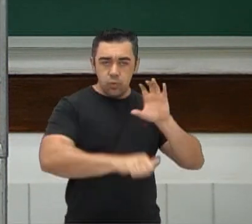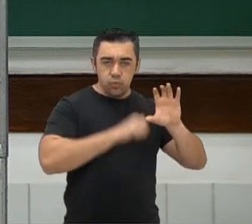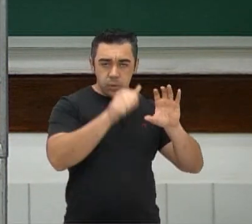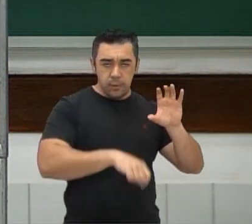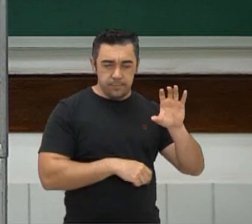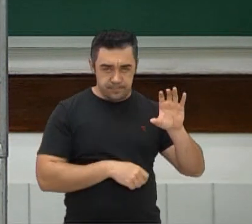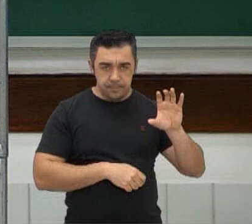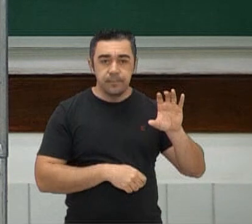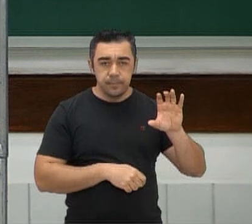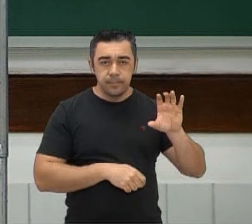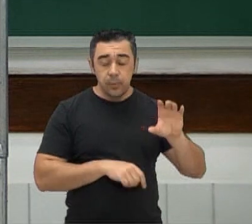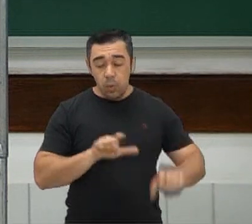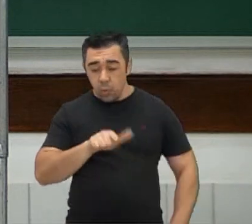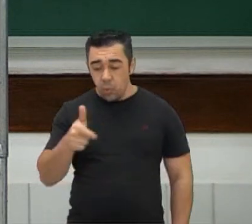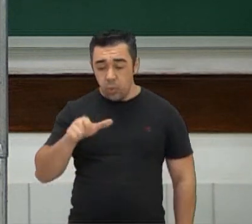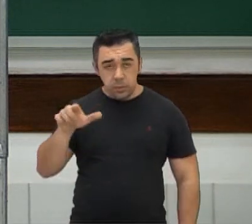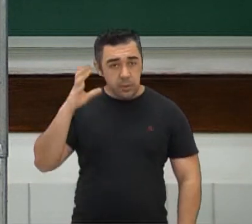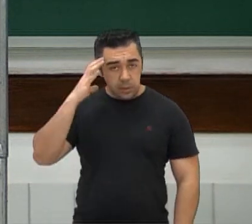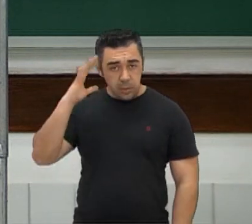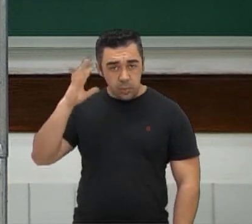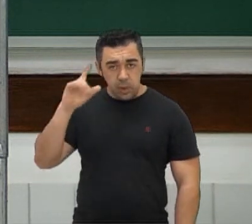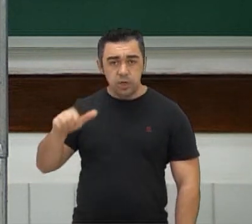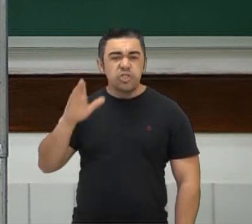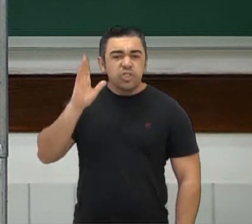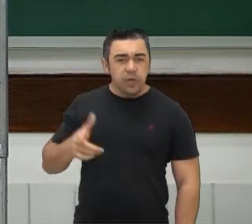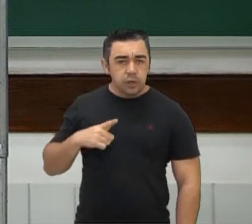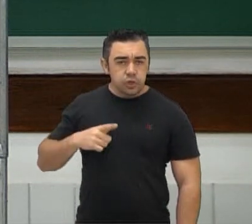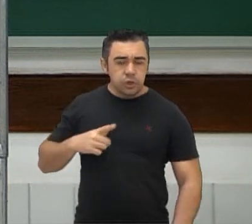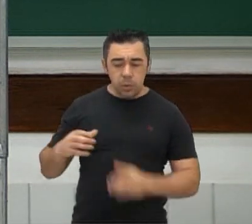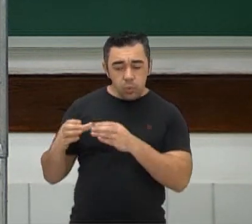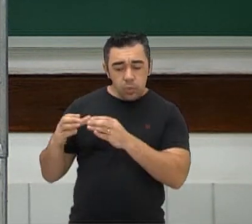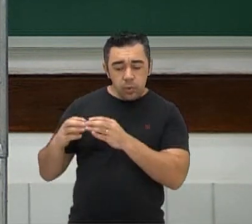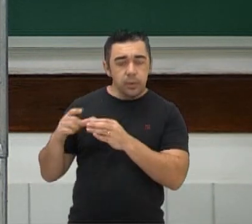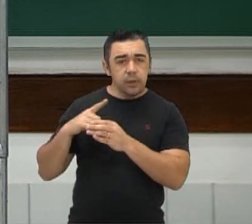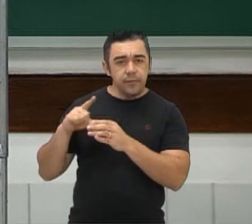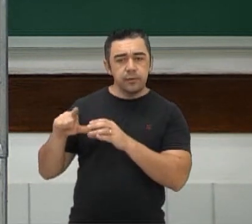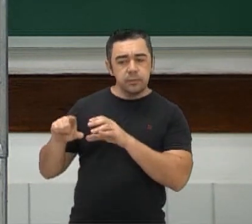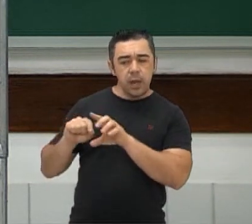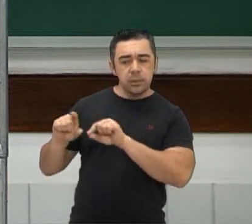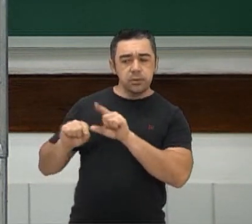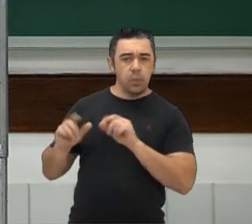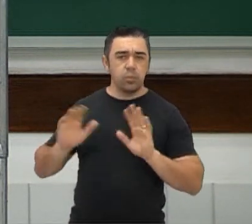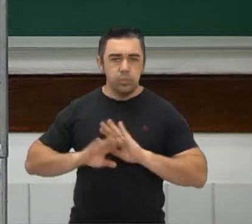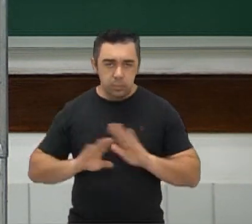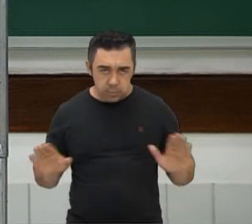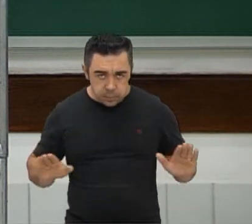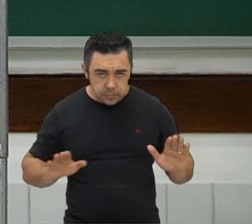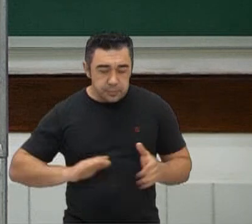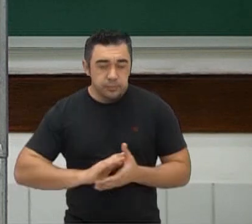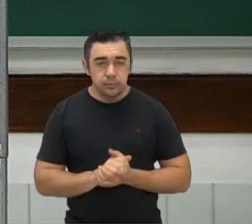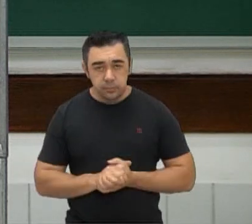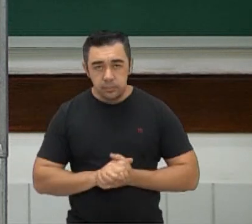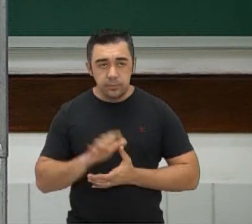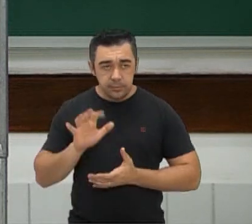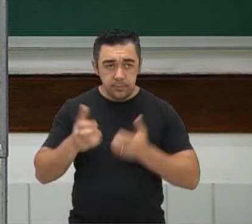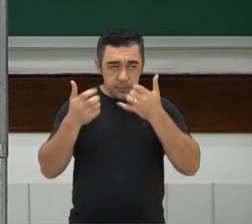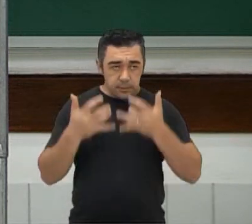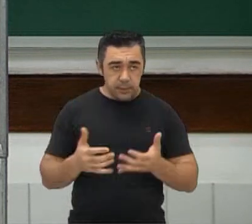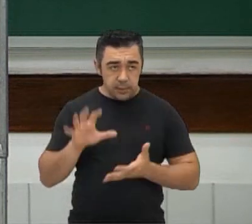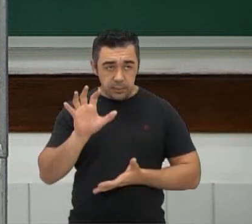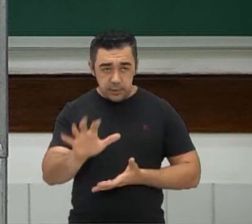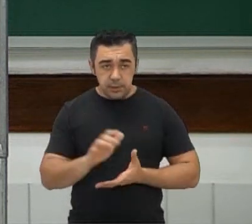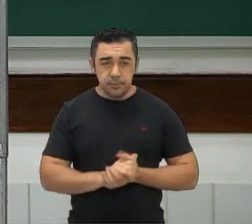não, a alteração já existia por algum motivo e foi selecionada para aquele meio, certo? Então, aqui a gente explicou